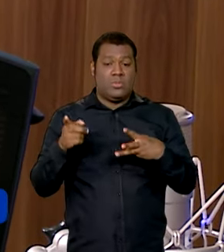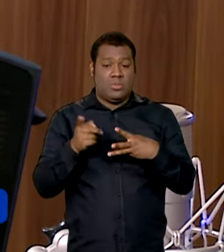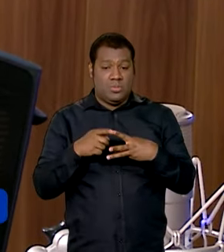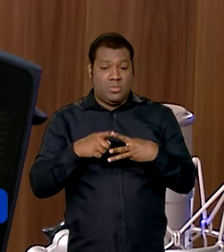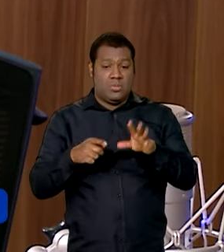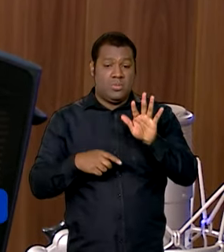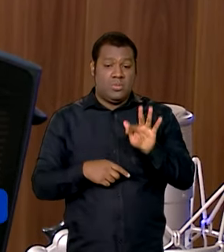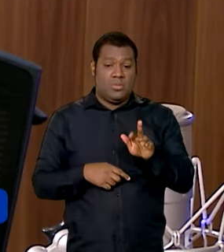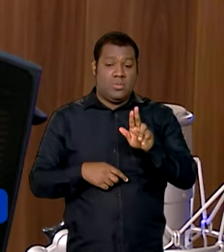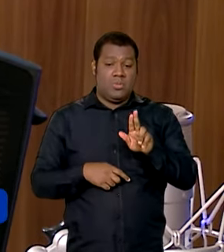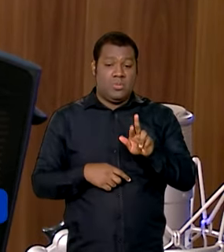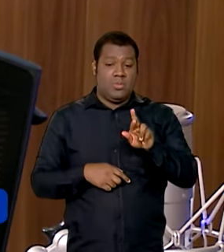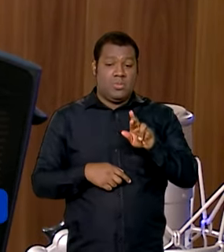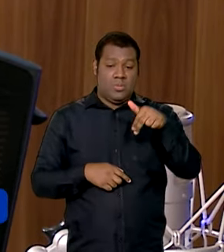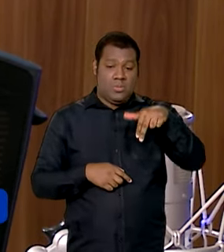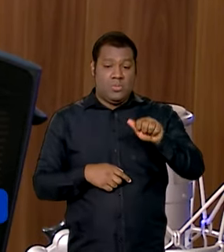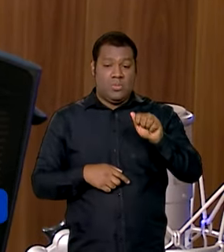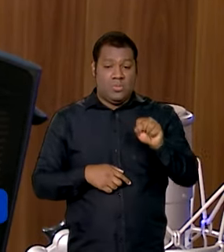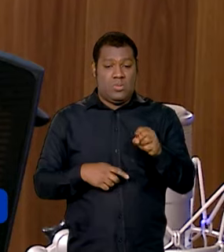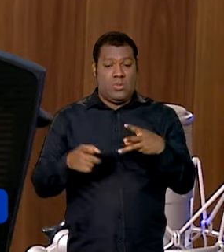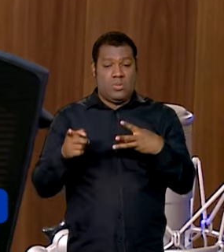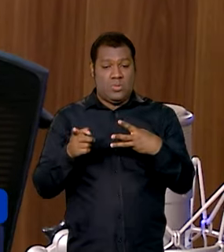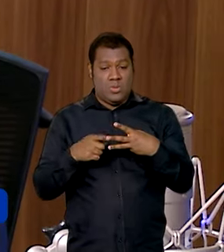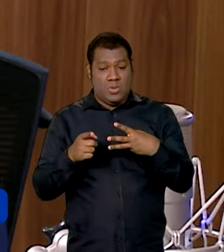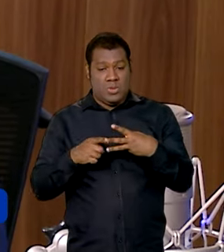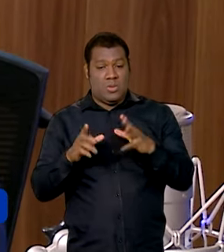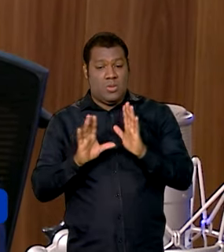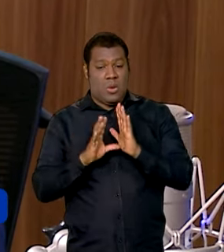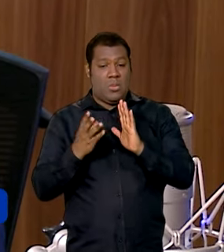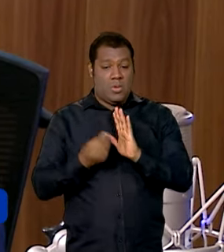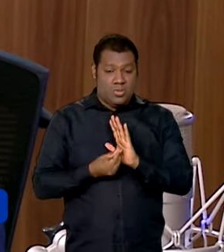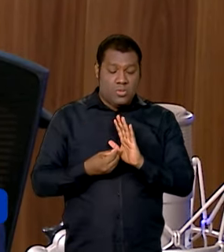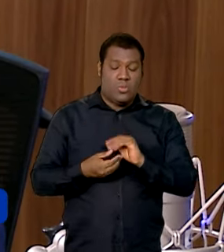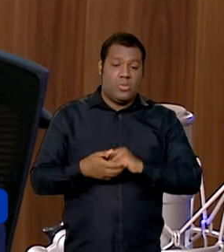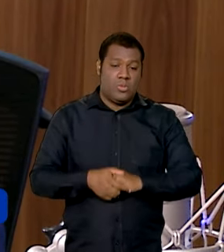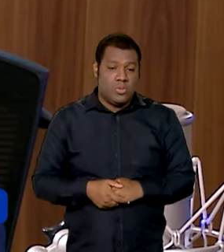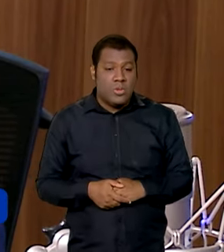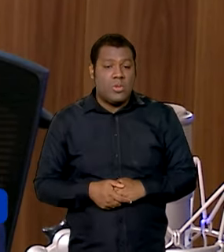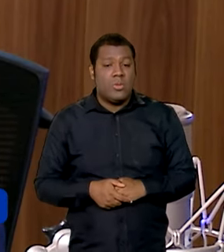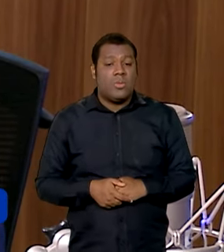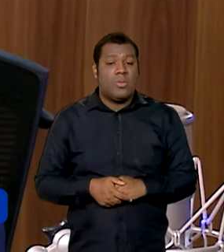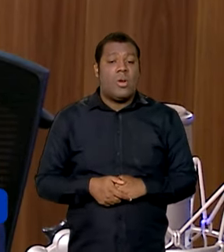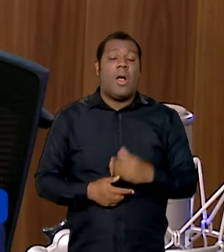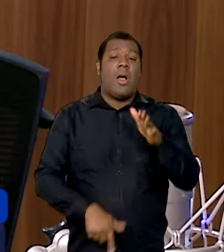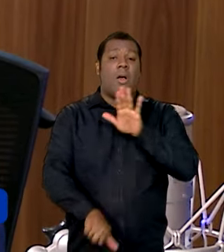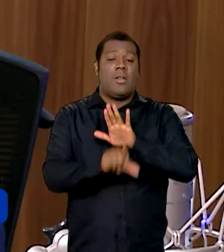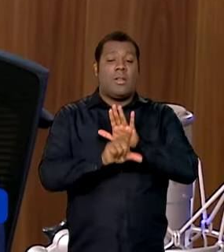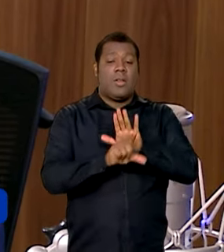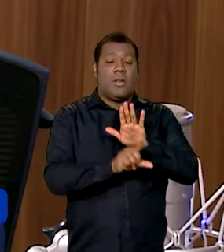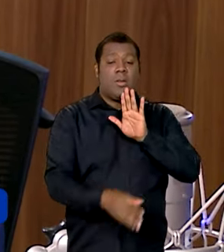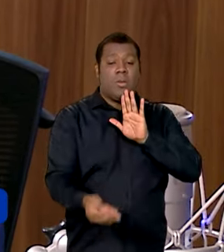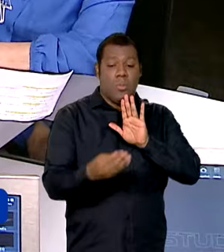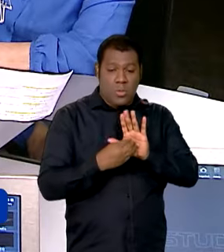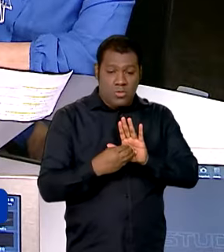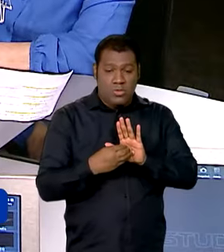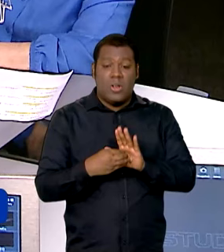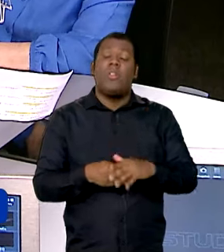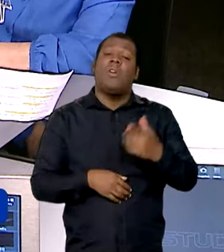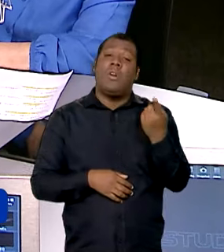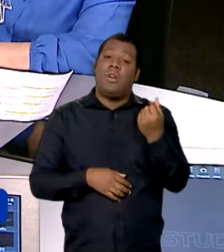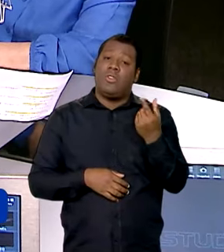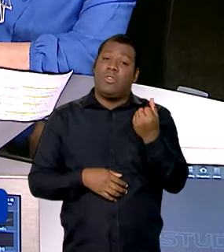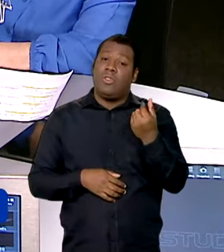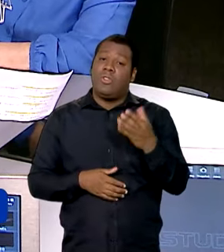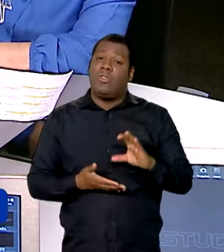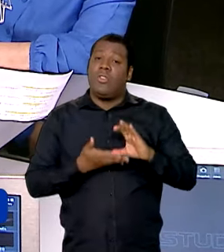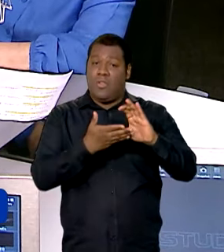buscar uma solução pra Amazônia que é que recebe mais Impacto a mesma lei Ela diz que pode ser usado parte desses recursos que